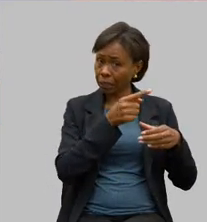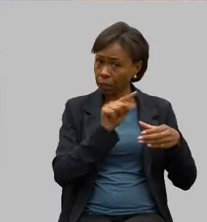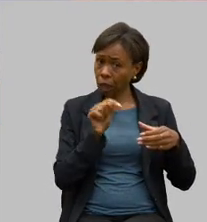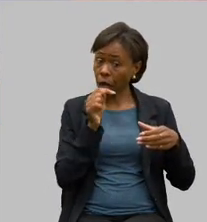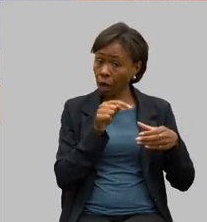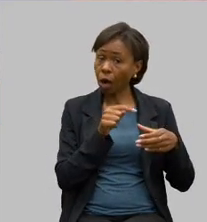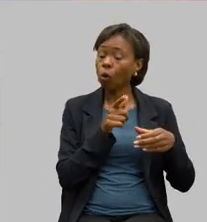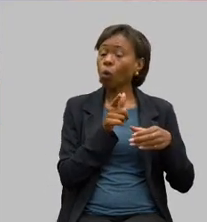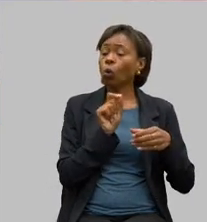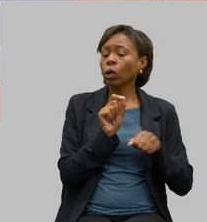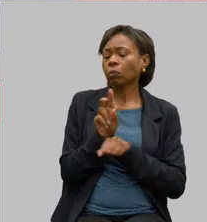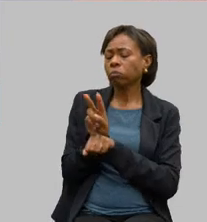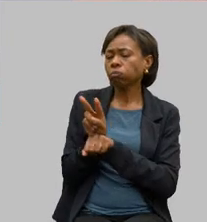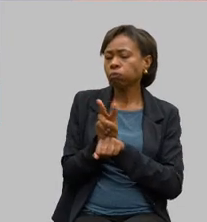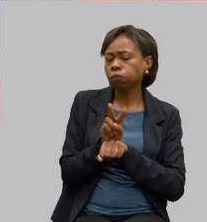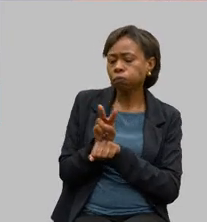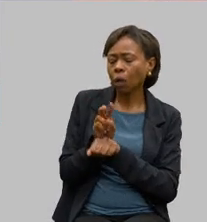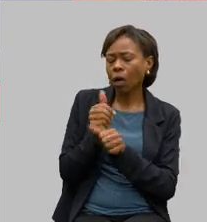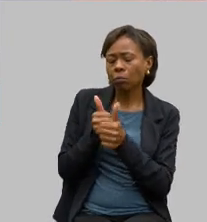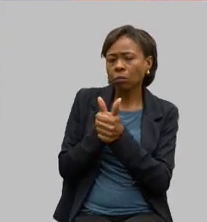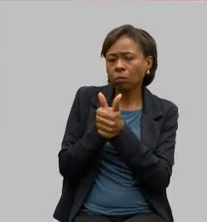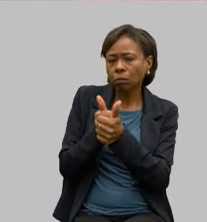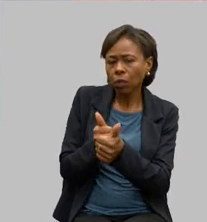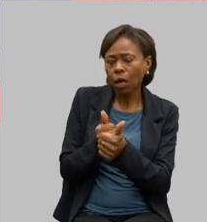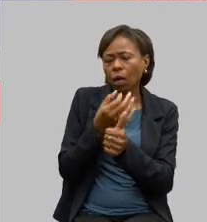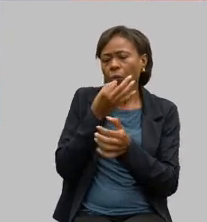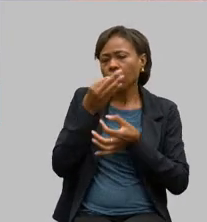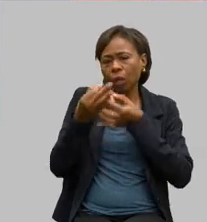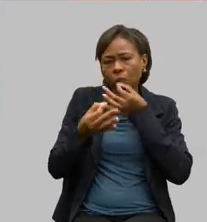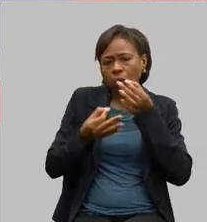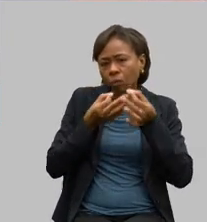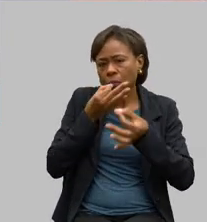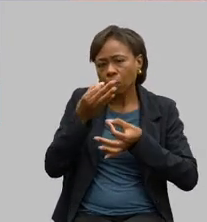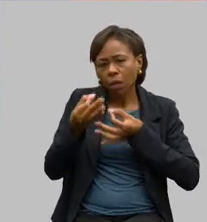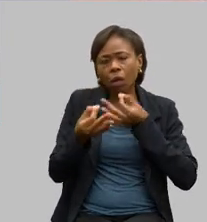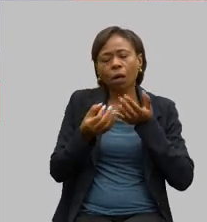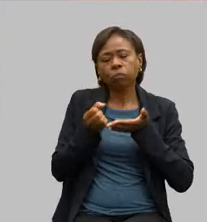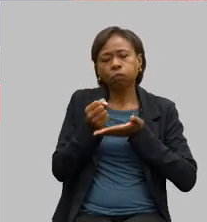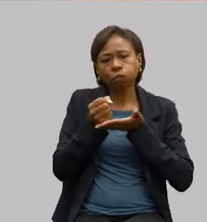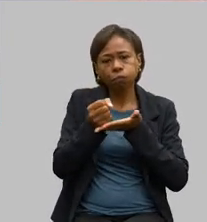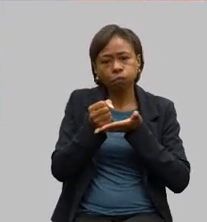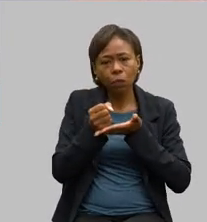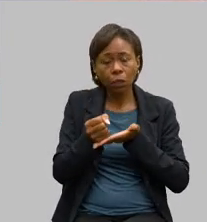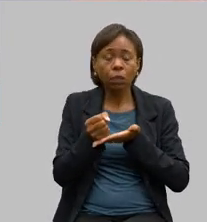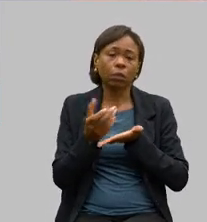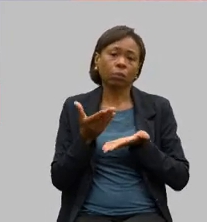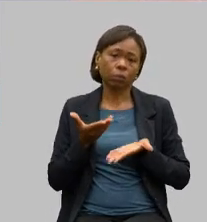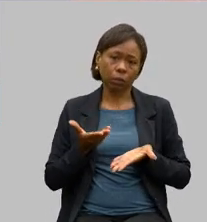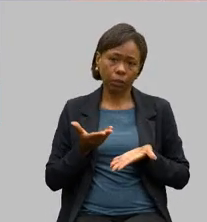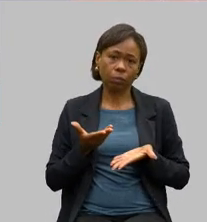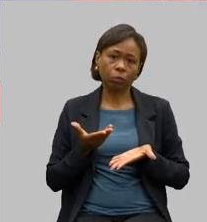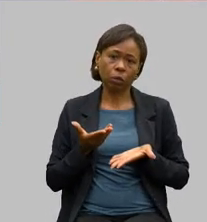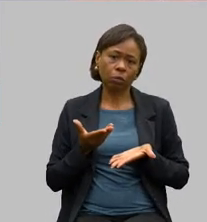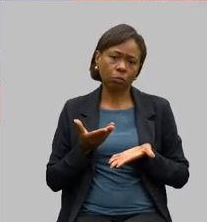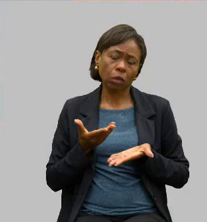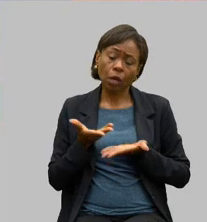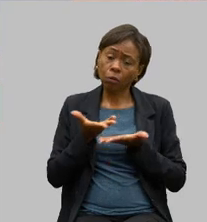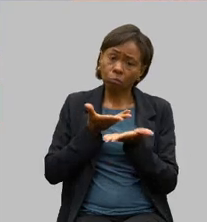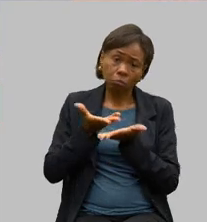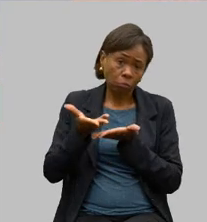monitorando contribuindo trazendo sugestões trazendo eh eh enfim